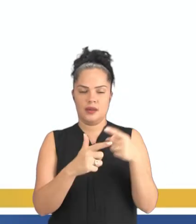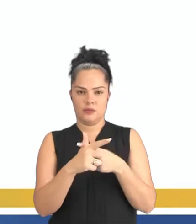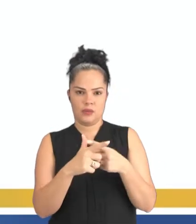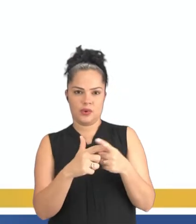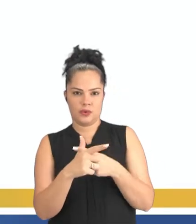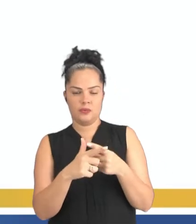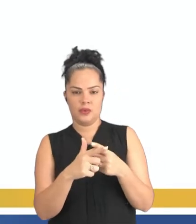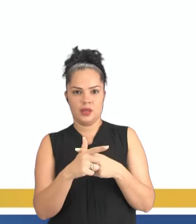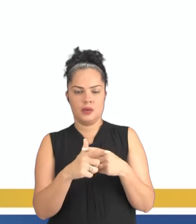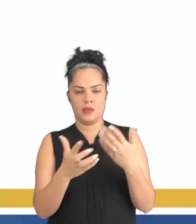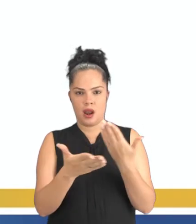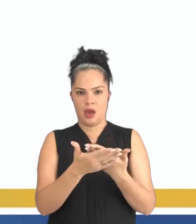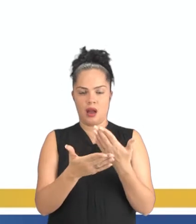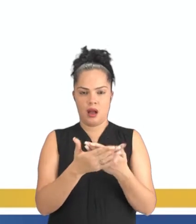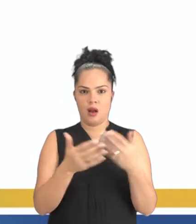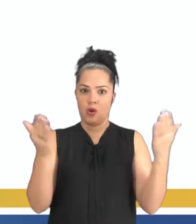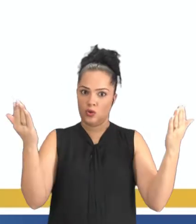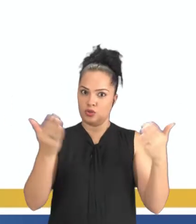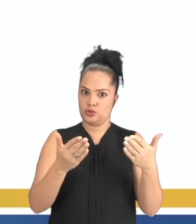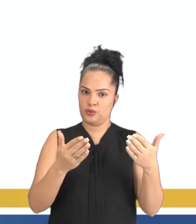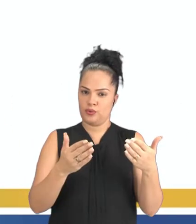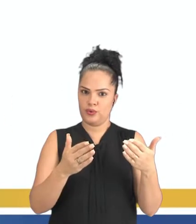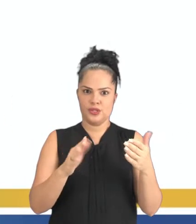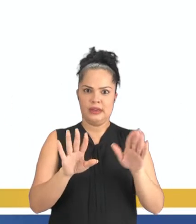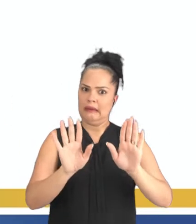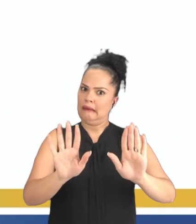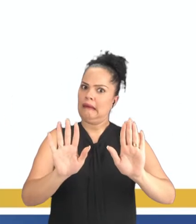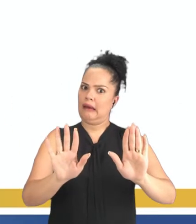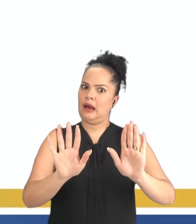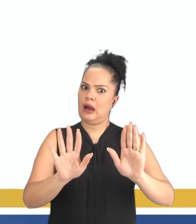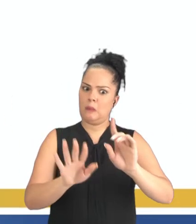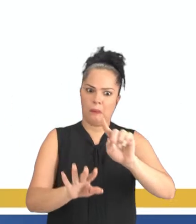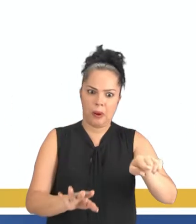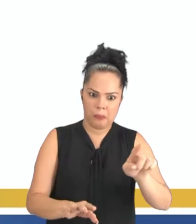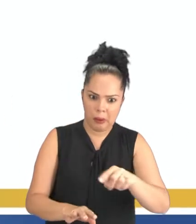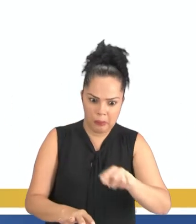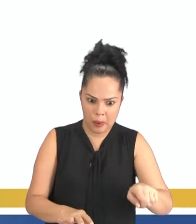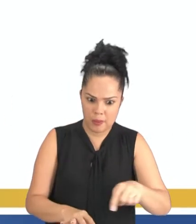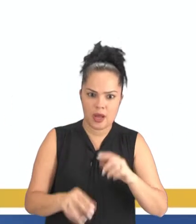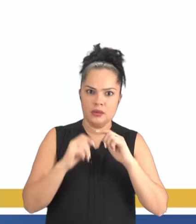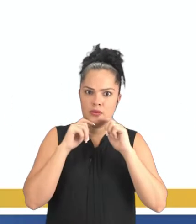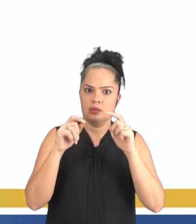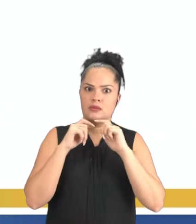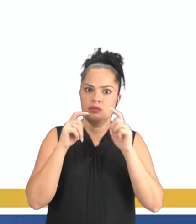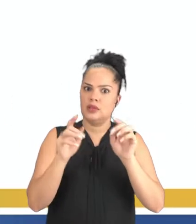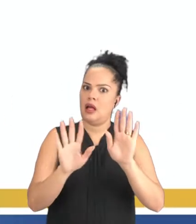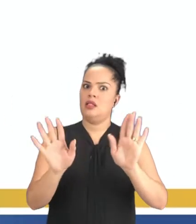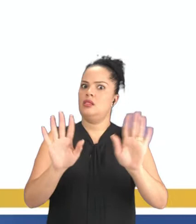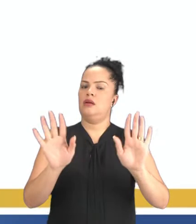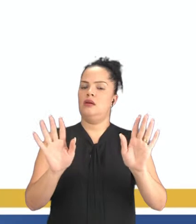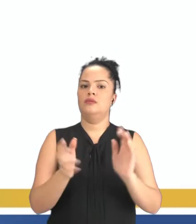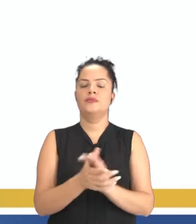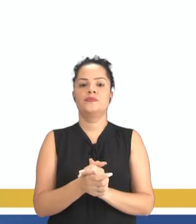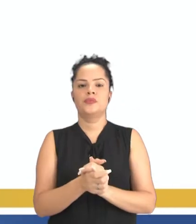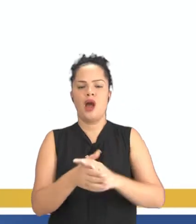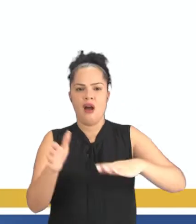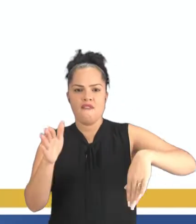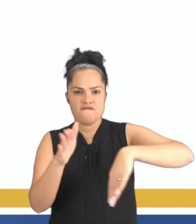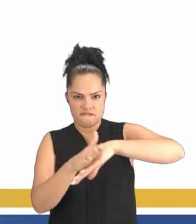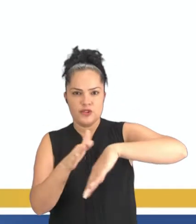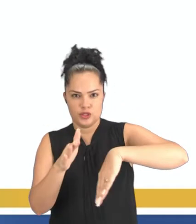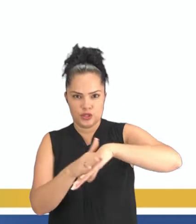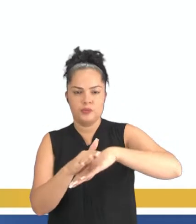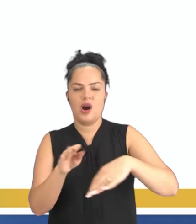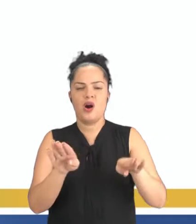vai ver em nossa aula de hoje. Mas não sai por aí chutando prova, viu? Outro exemplo cotidiano é quando você assiste um jogo de futebol